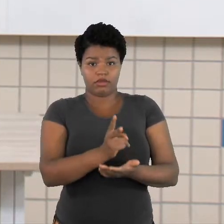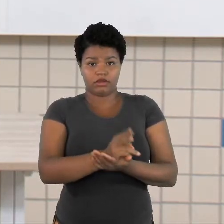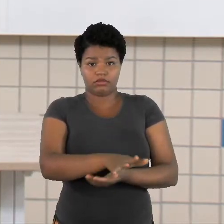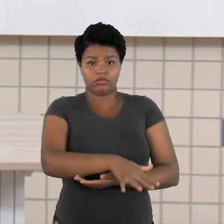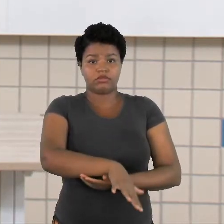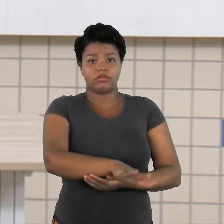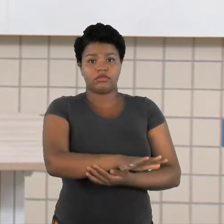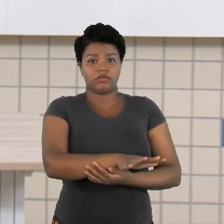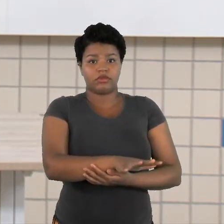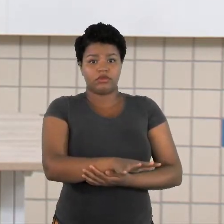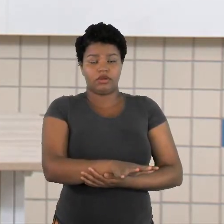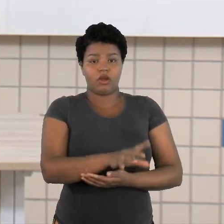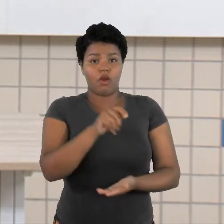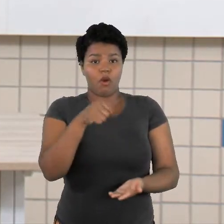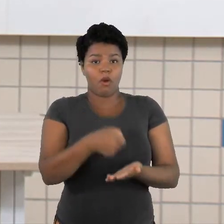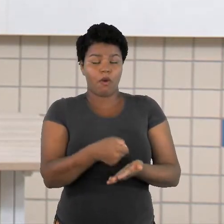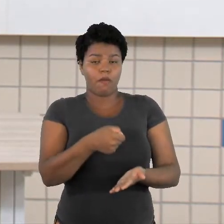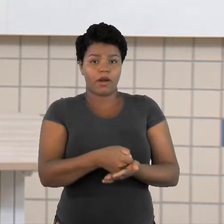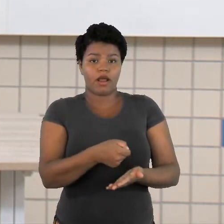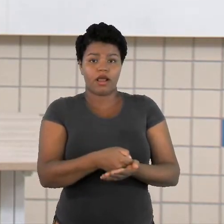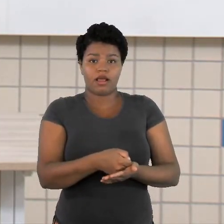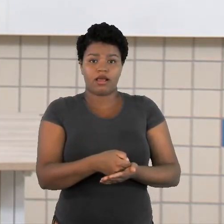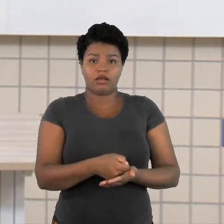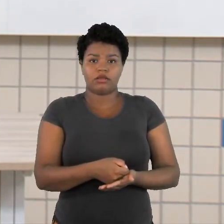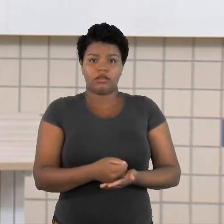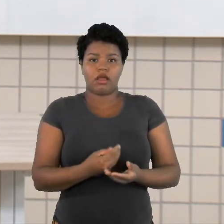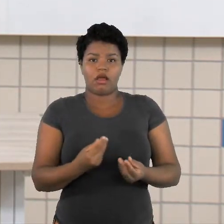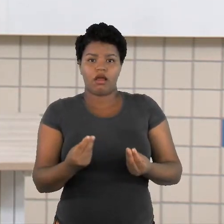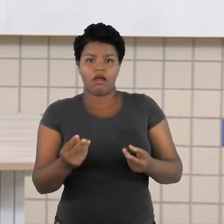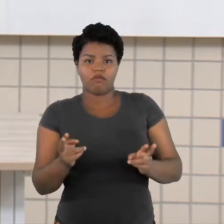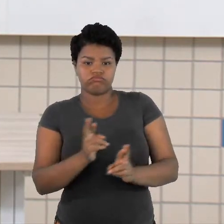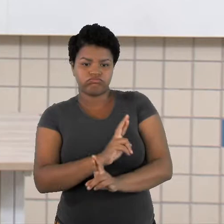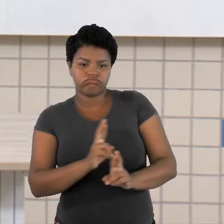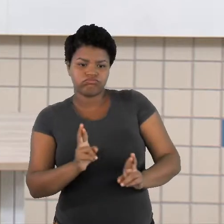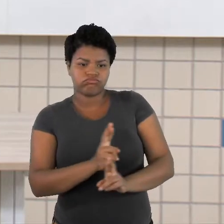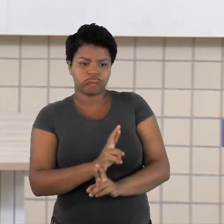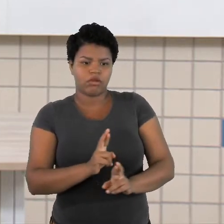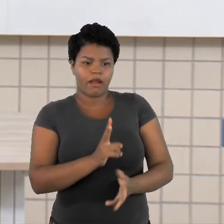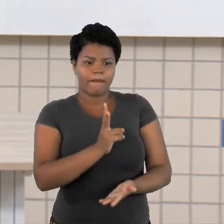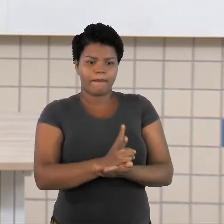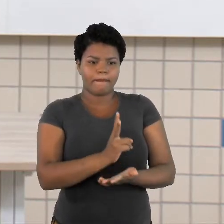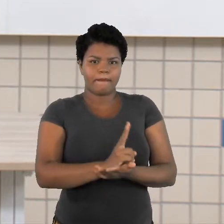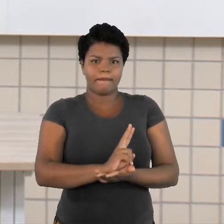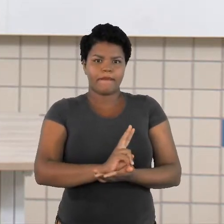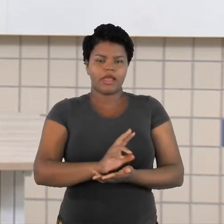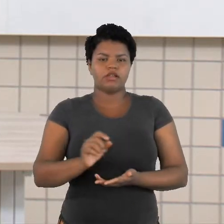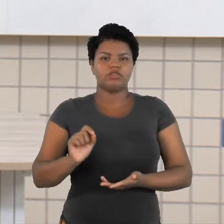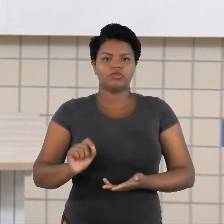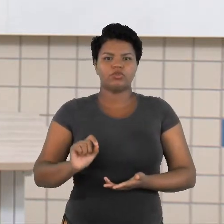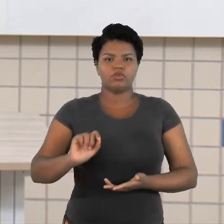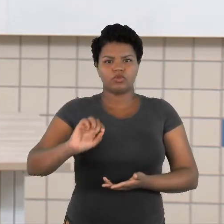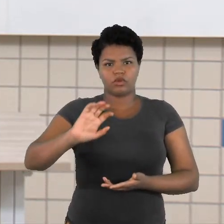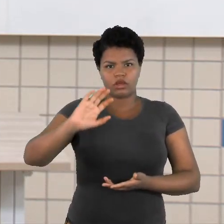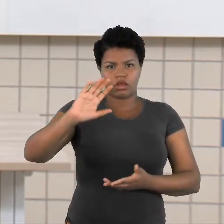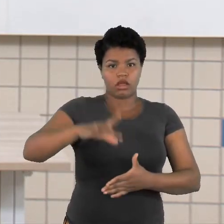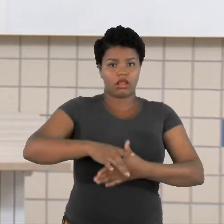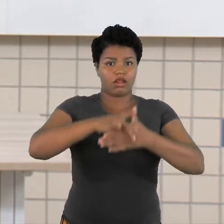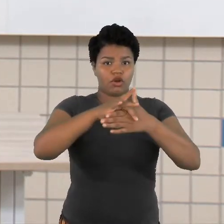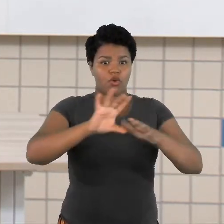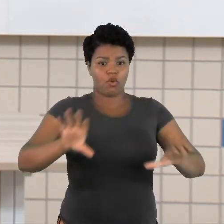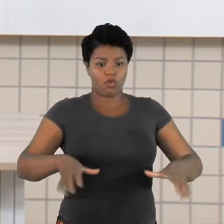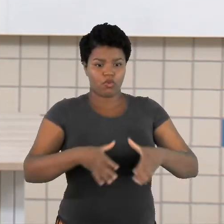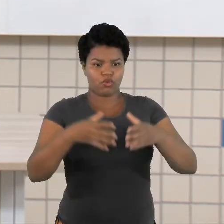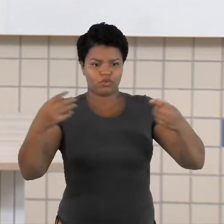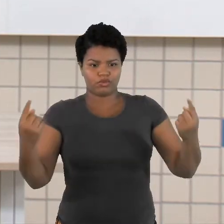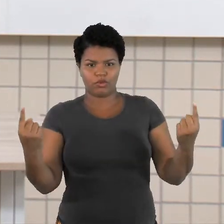território, sendo obrigados a conviver com uma mesma liderança, grupos rivais,